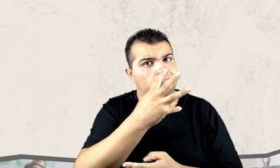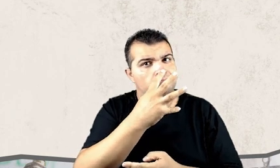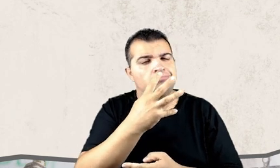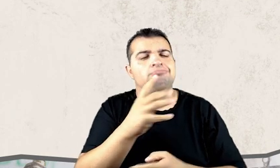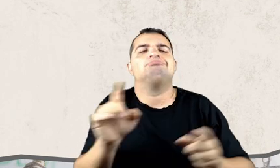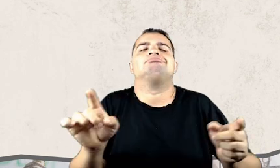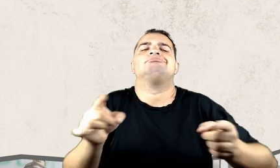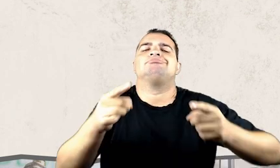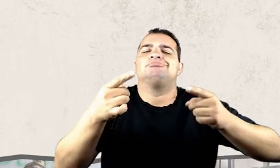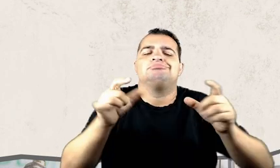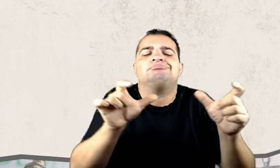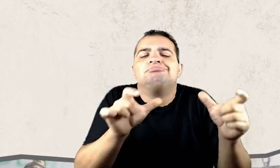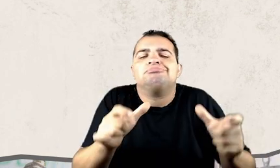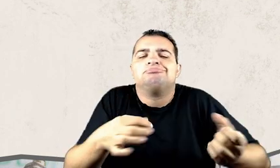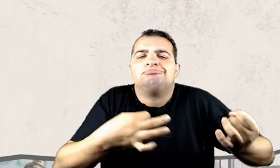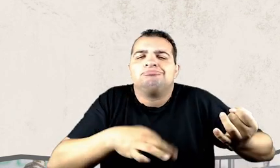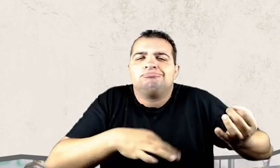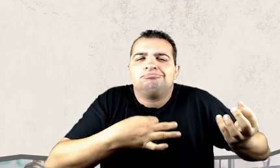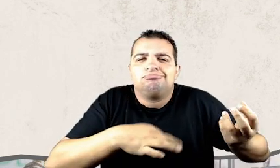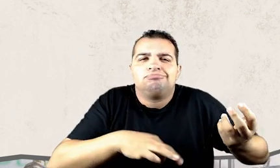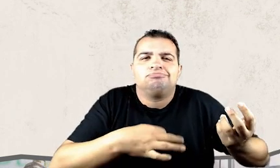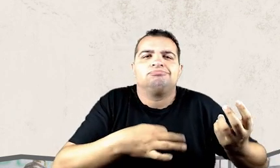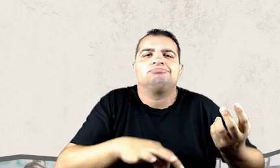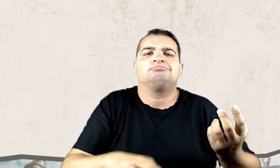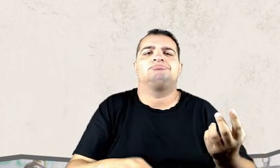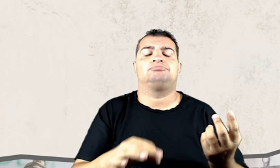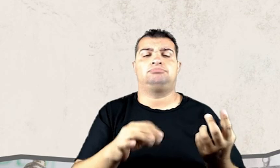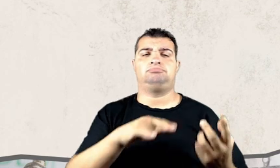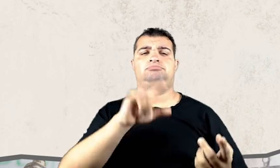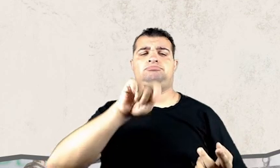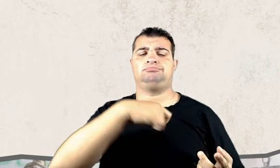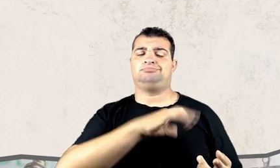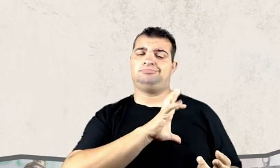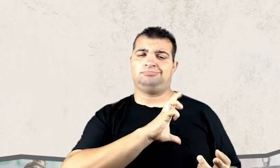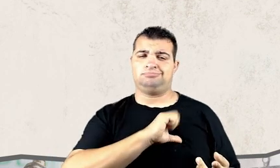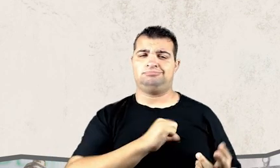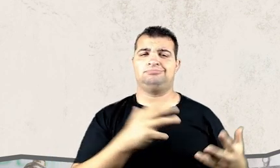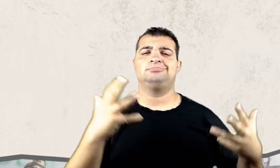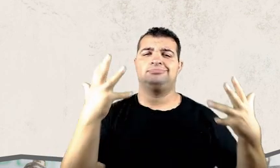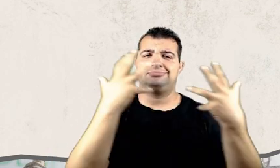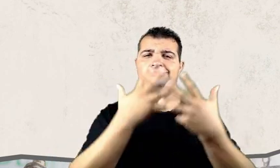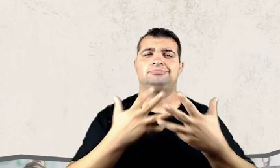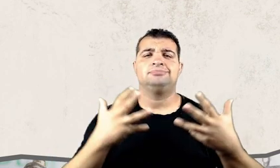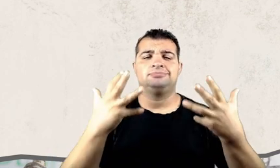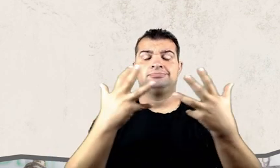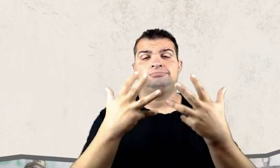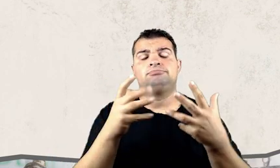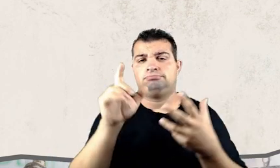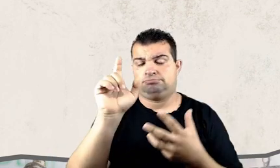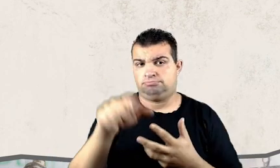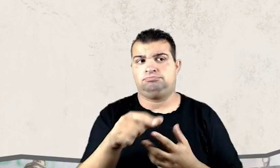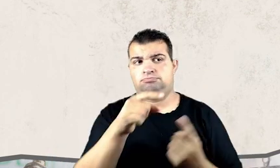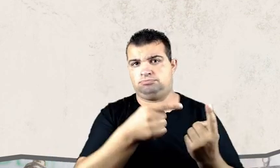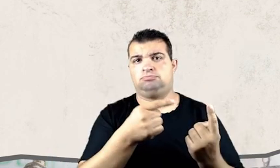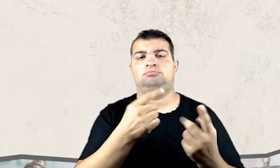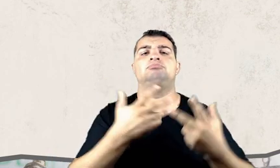Um cantinho, um violão, esse amor, uma canção.